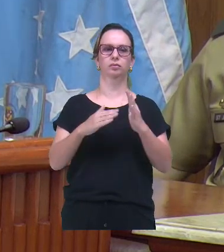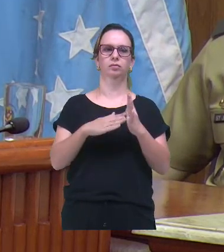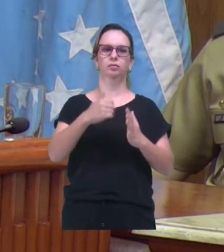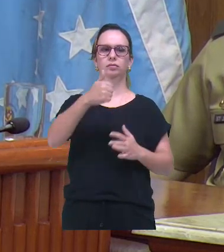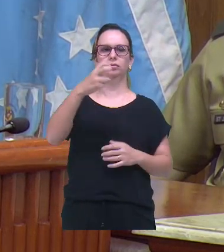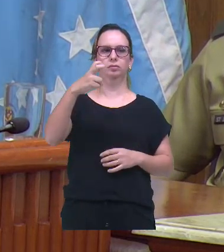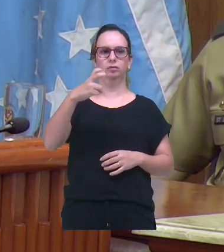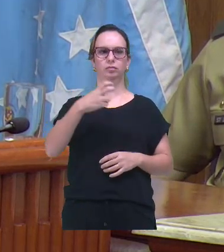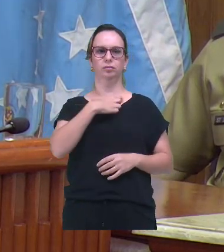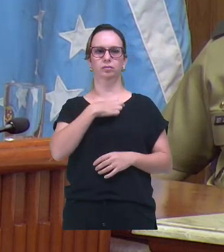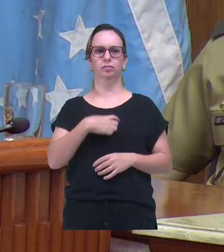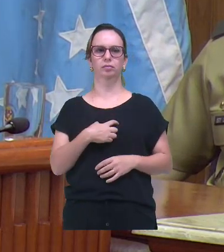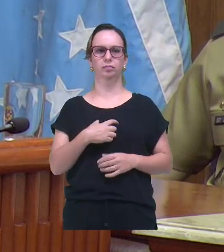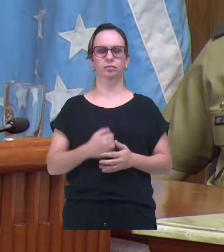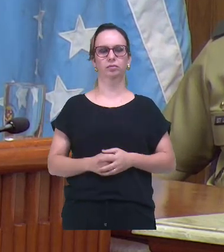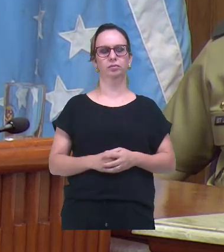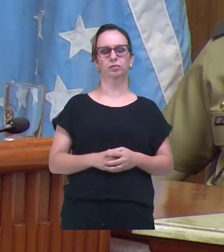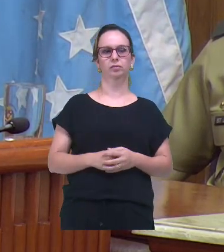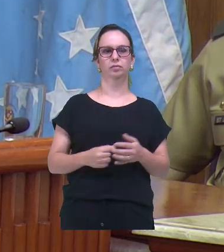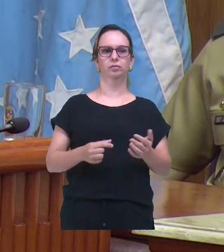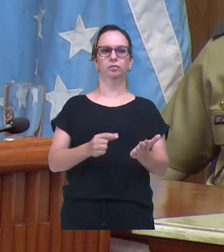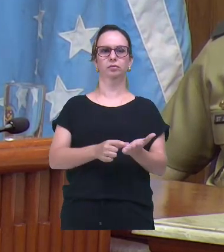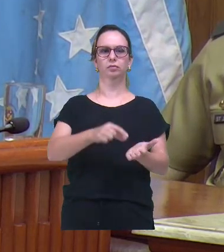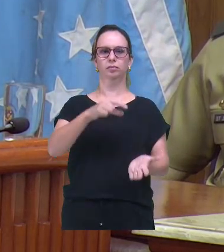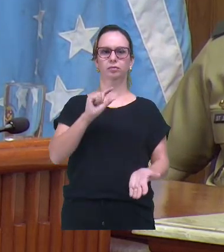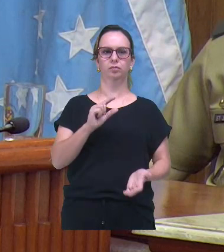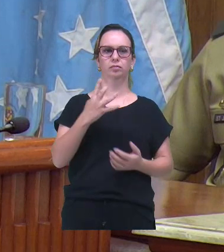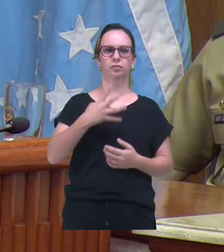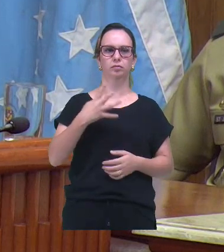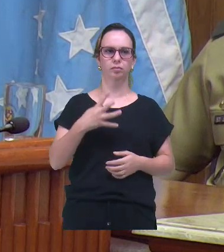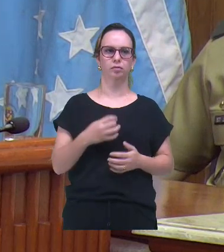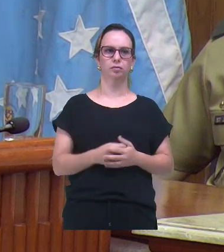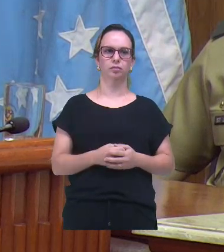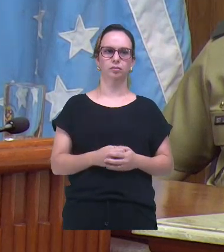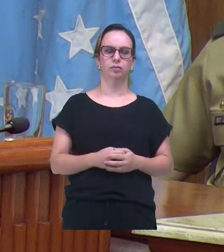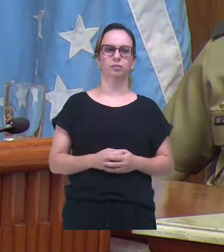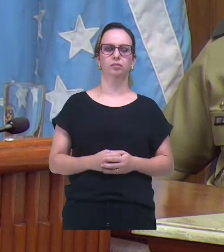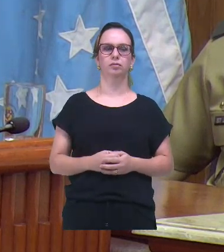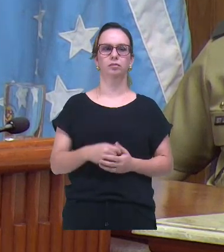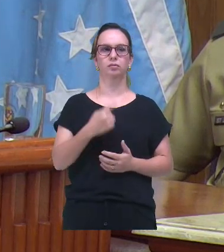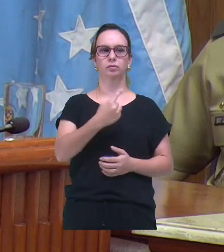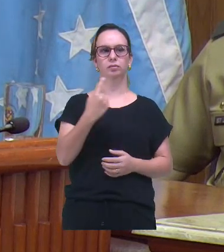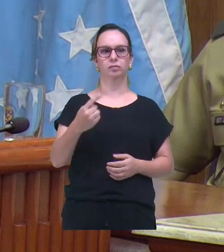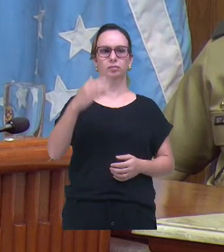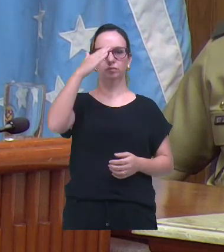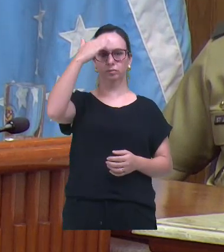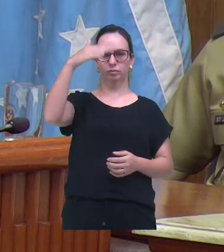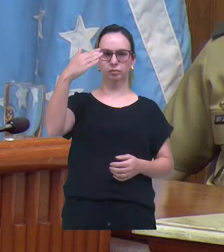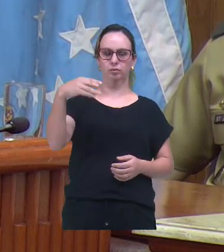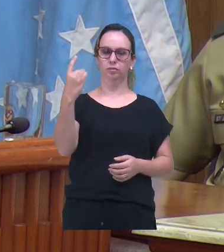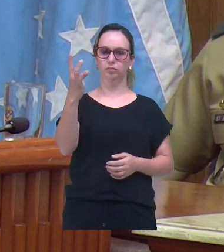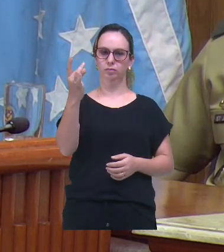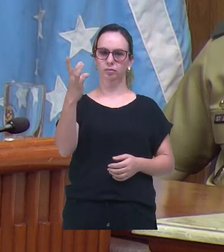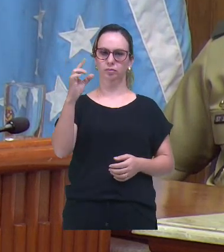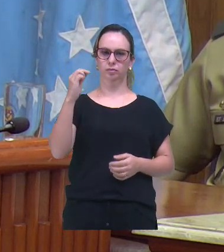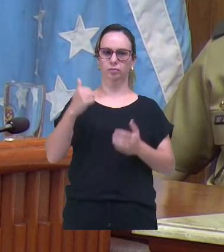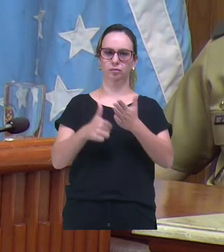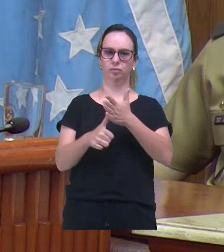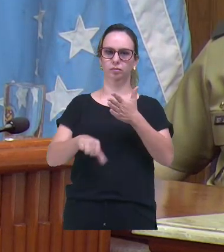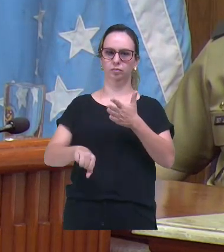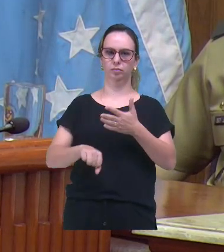4º. A comenda somente poderá ser outorgada a cada homenageado por uma única vez.